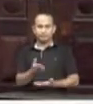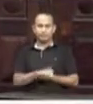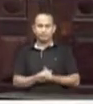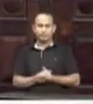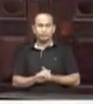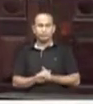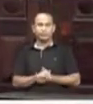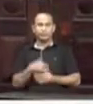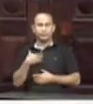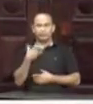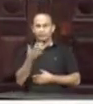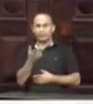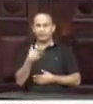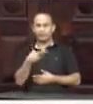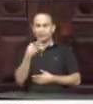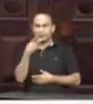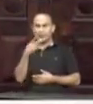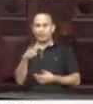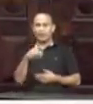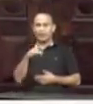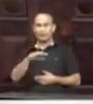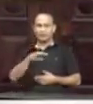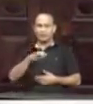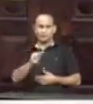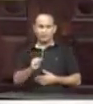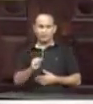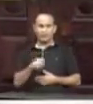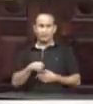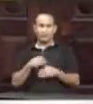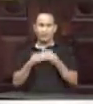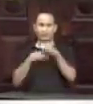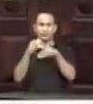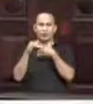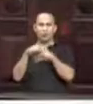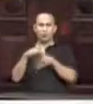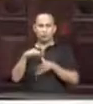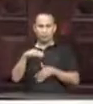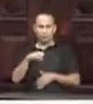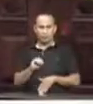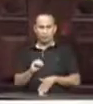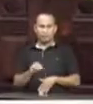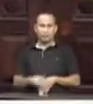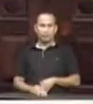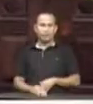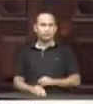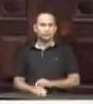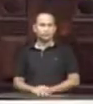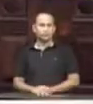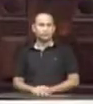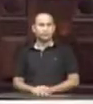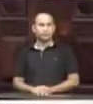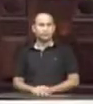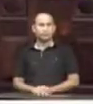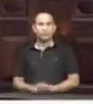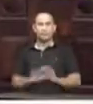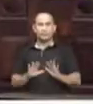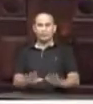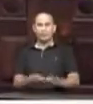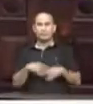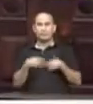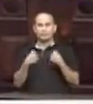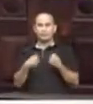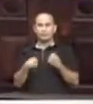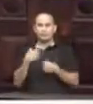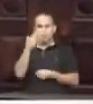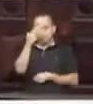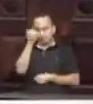vincula a recuperação de receitas ao crescimento econômico. É uma das vertentes. Mas é preciso, e eu sei